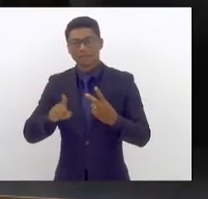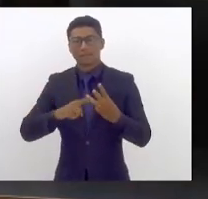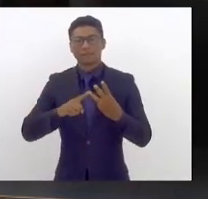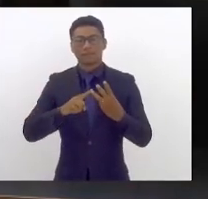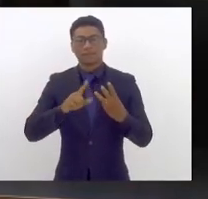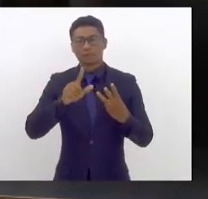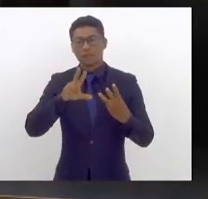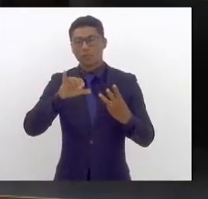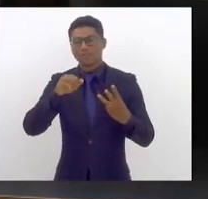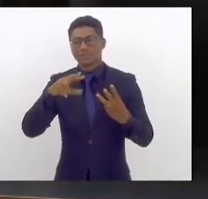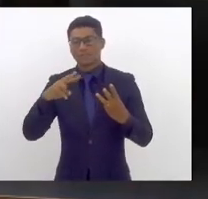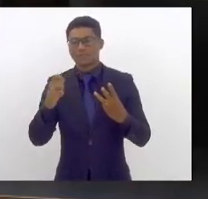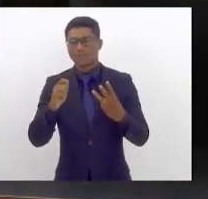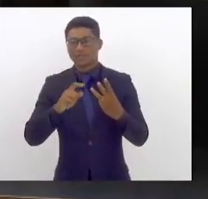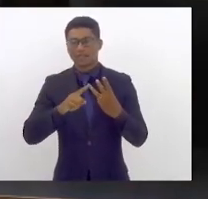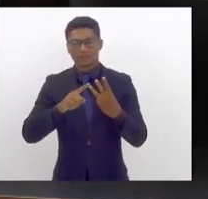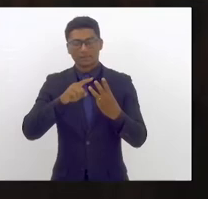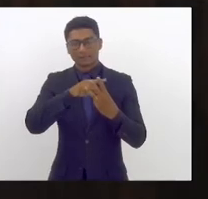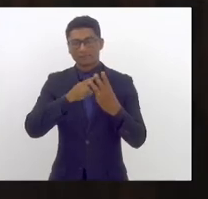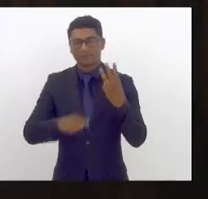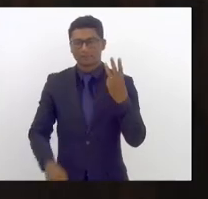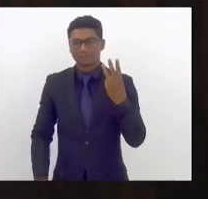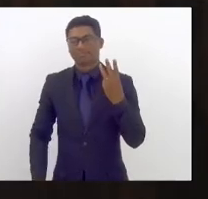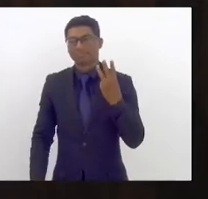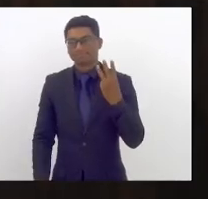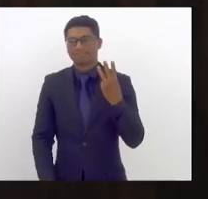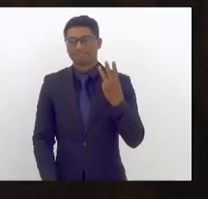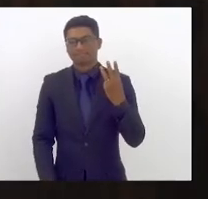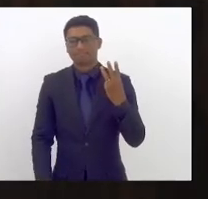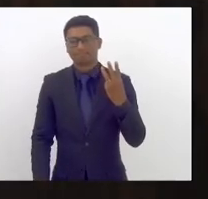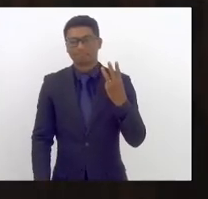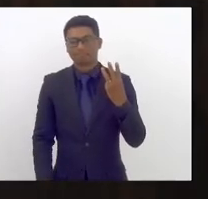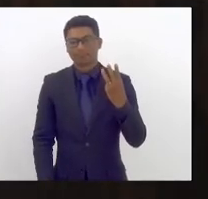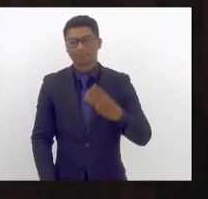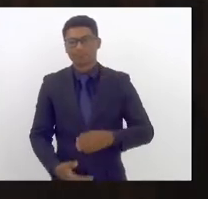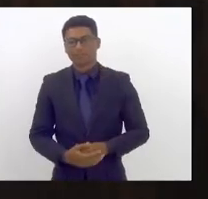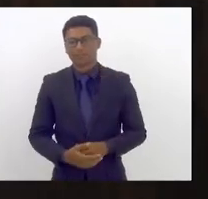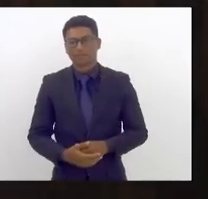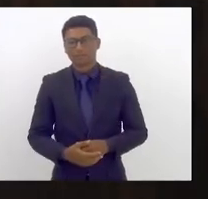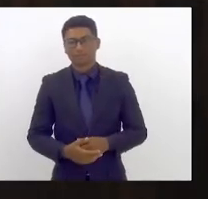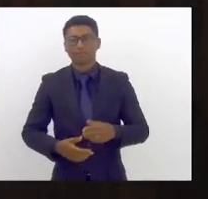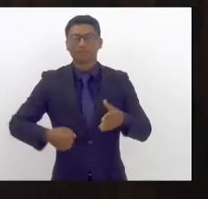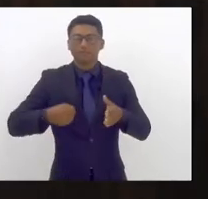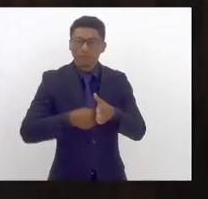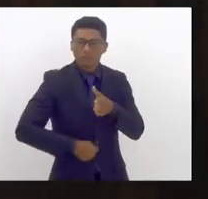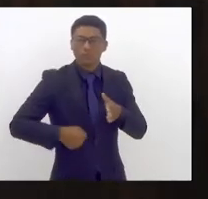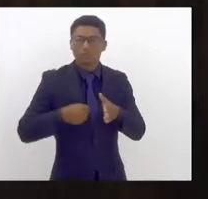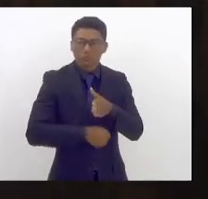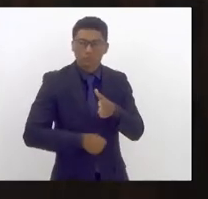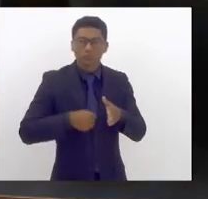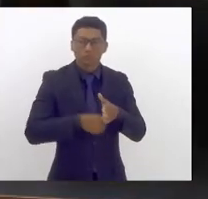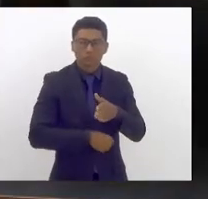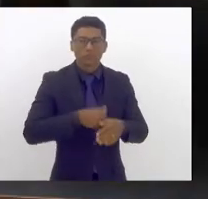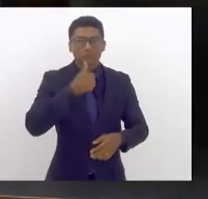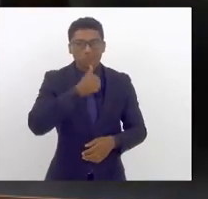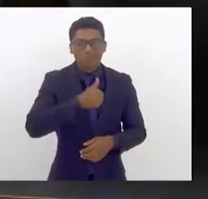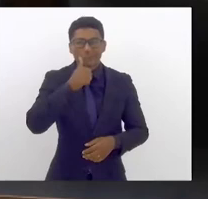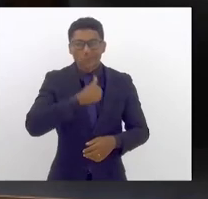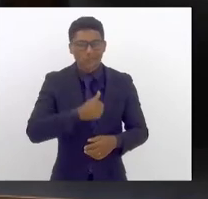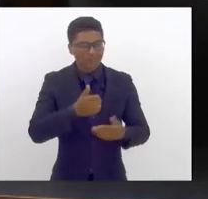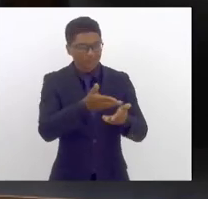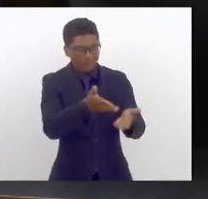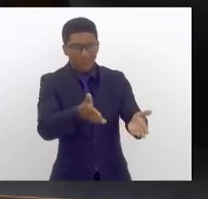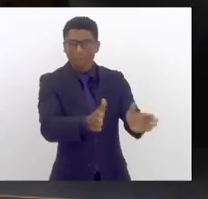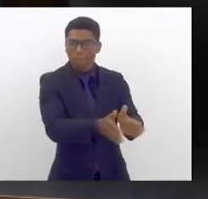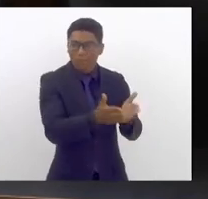né a deputada Lucinha que também a gente na luta ali da das mulheres das mulheres pobres